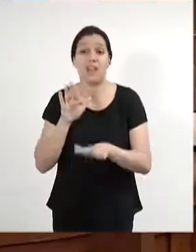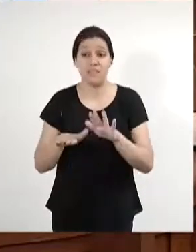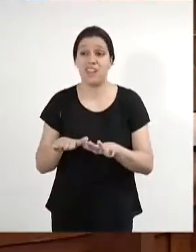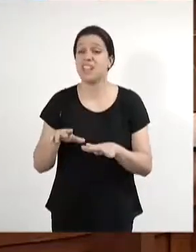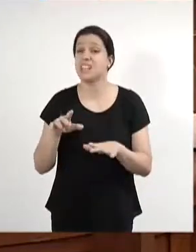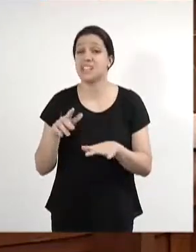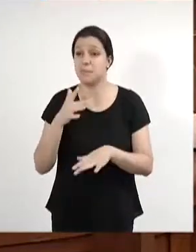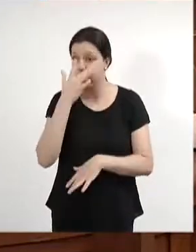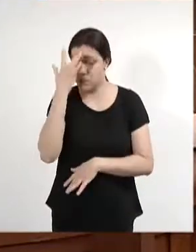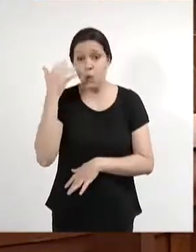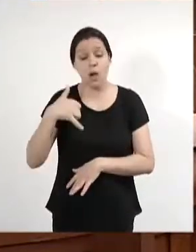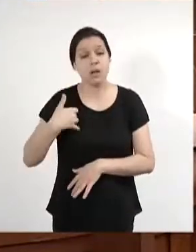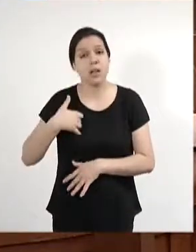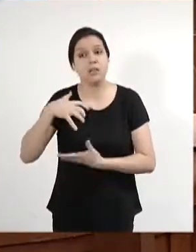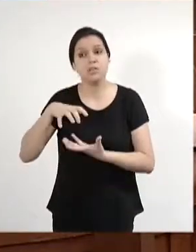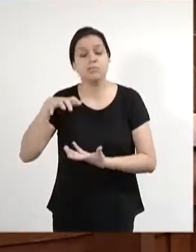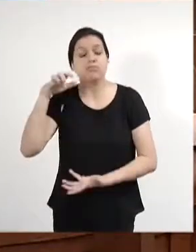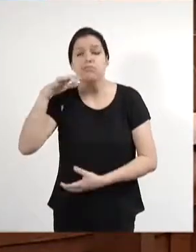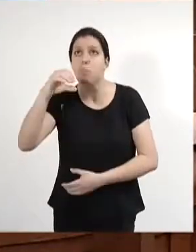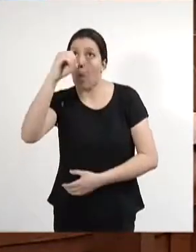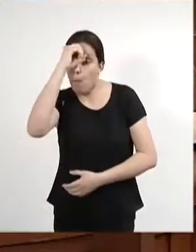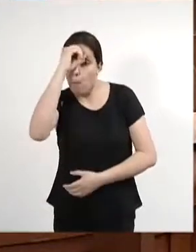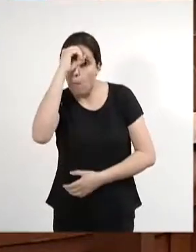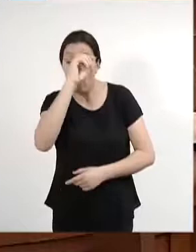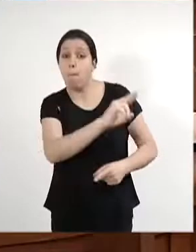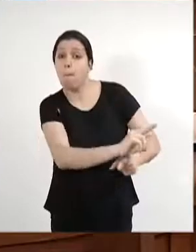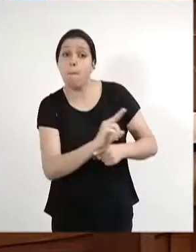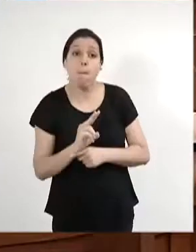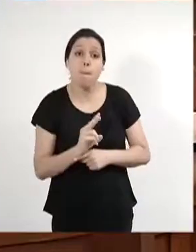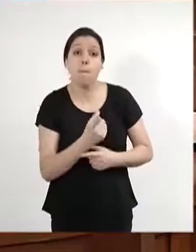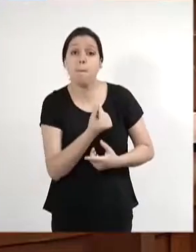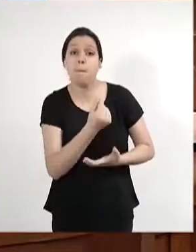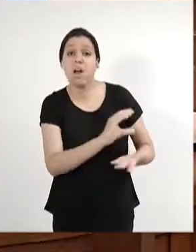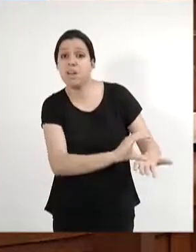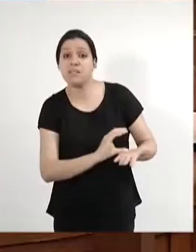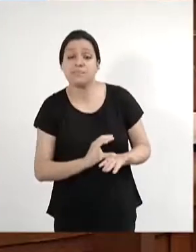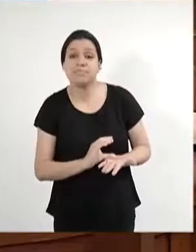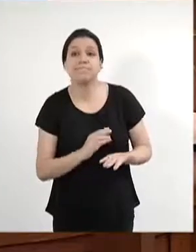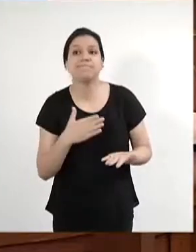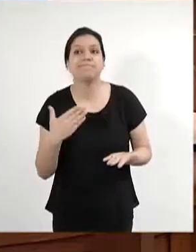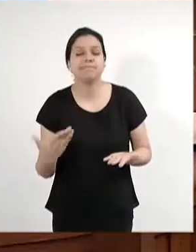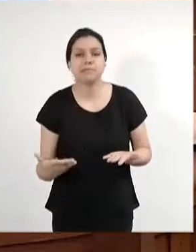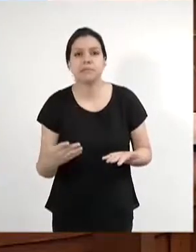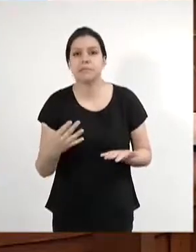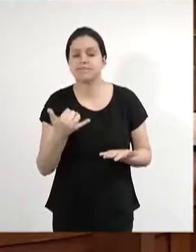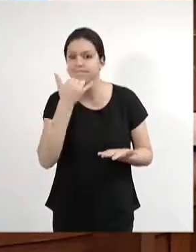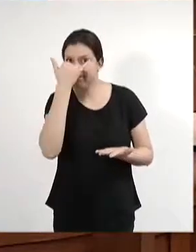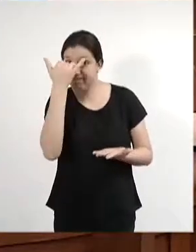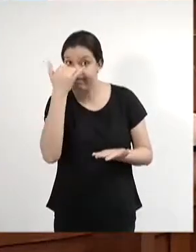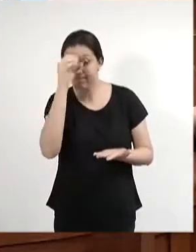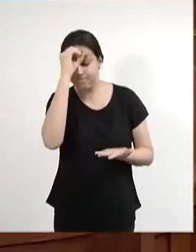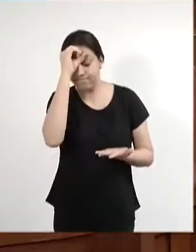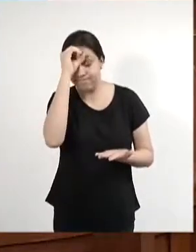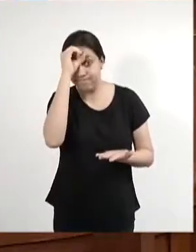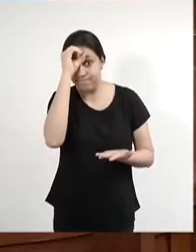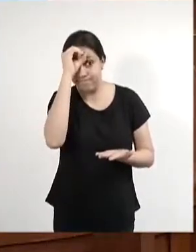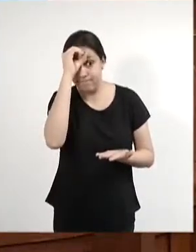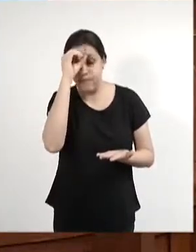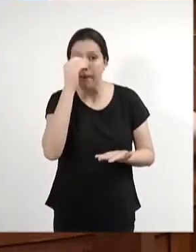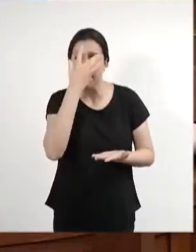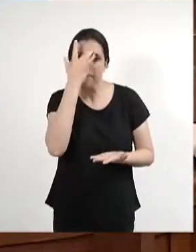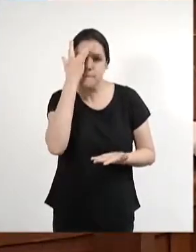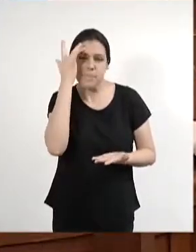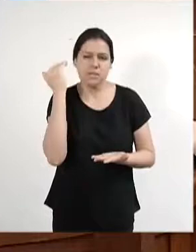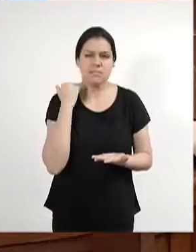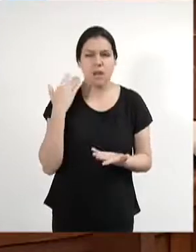financiamentos consignados, pegando dinheiro emprestado, sendo persuadido